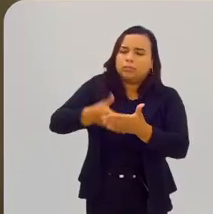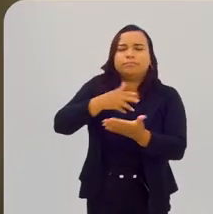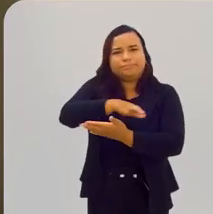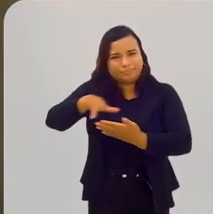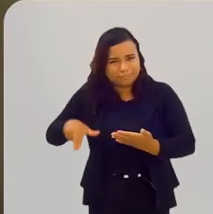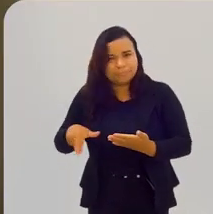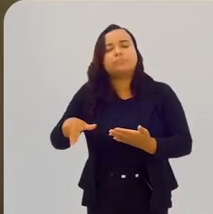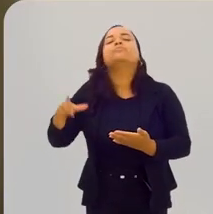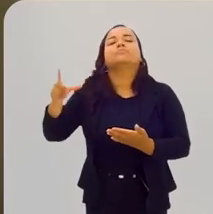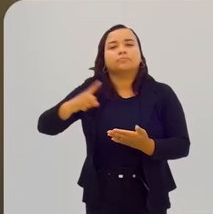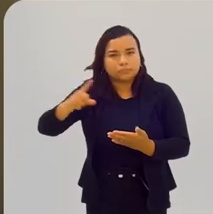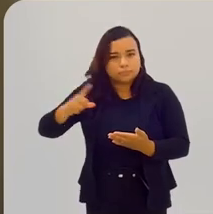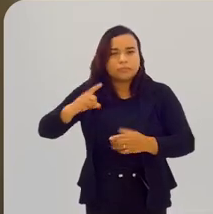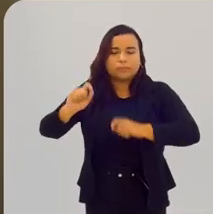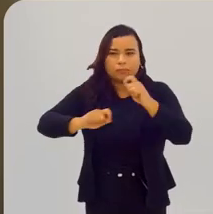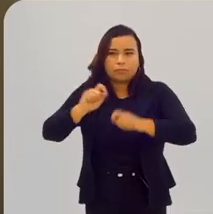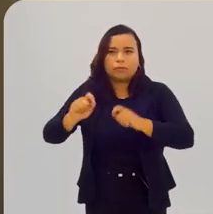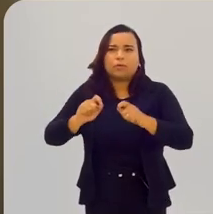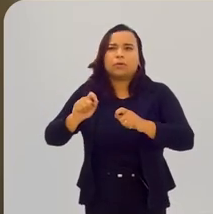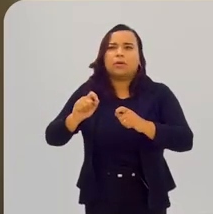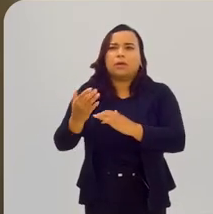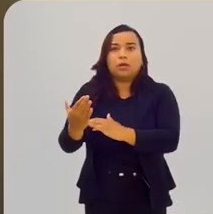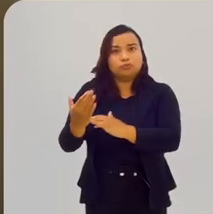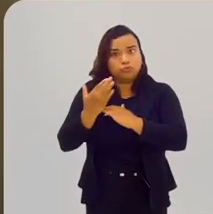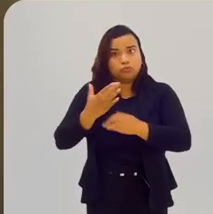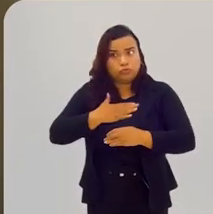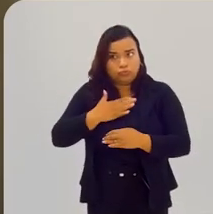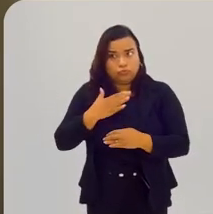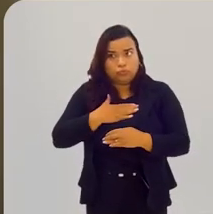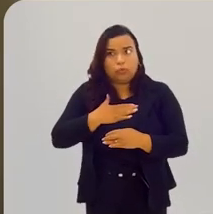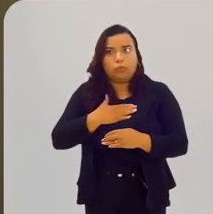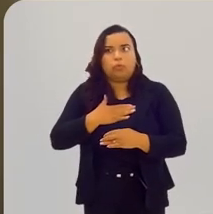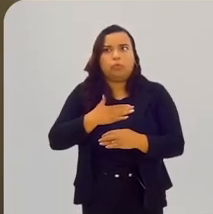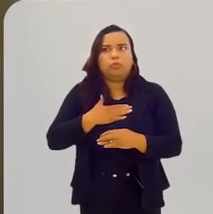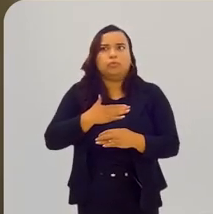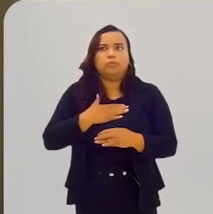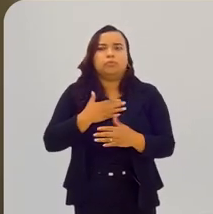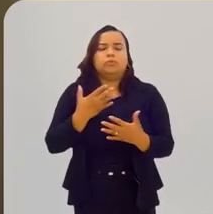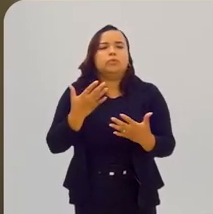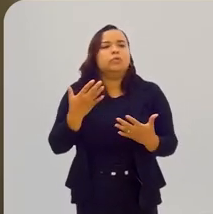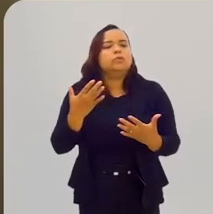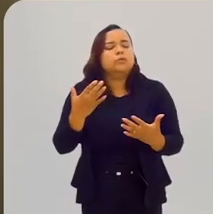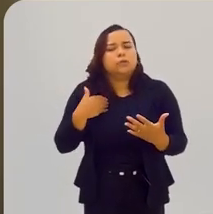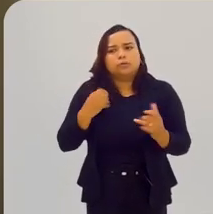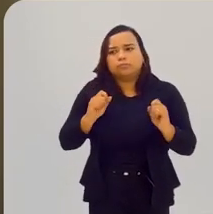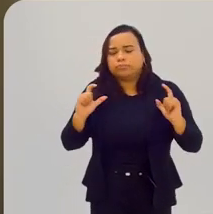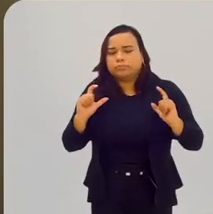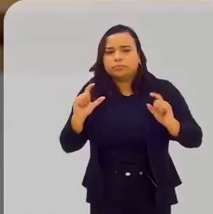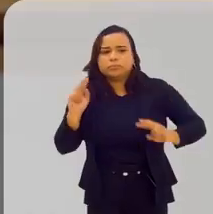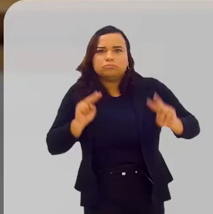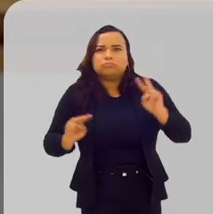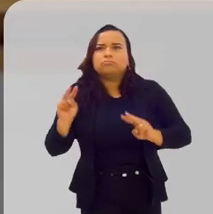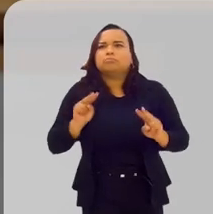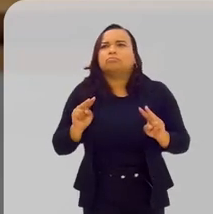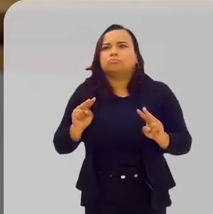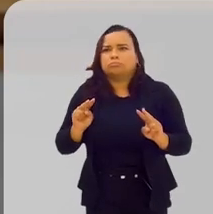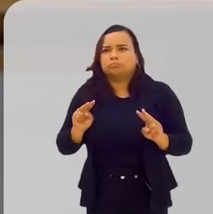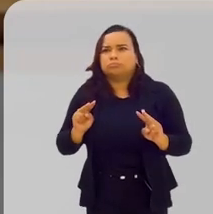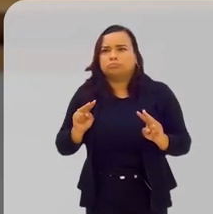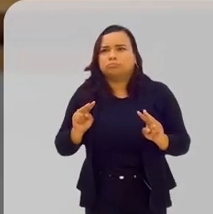dificuldades também é aproximaram também do meu pai interessante isso